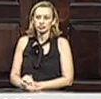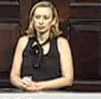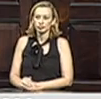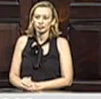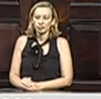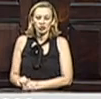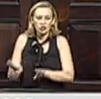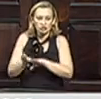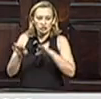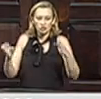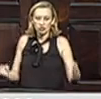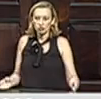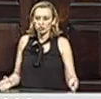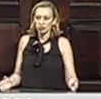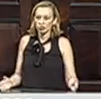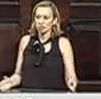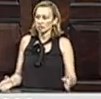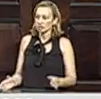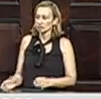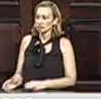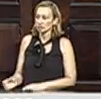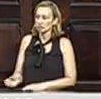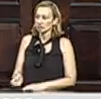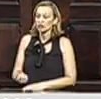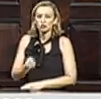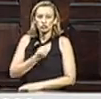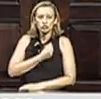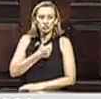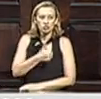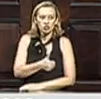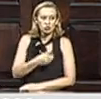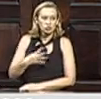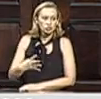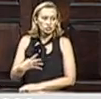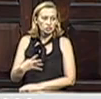Há sobre a mesa requerimento de destaque a emenda número 14 ao projeto de lei